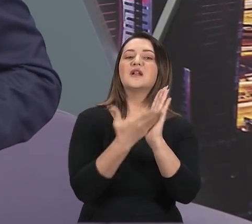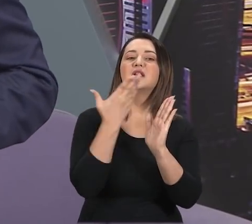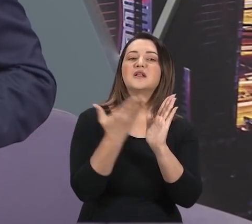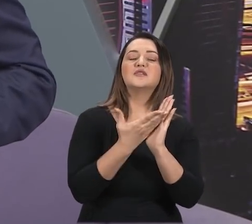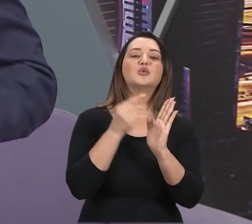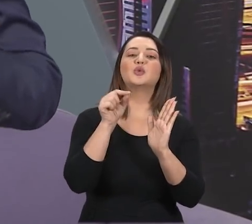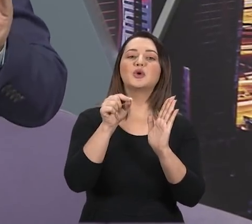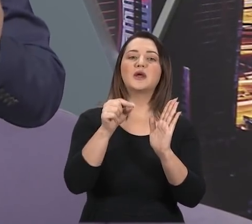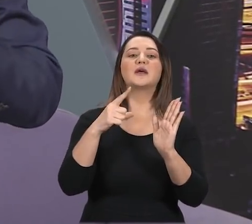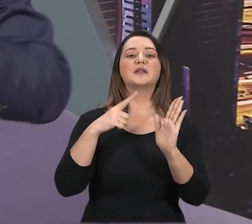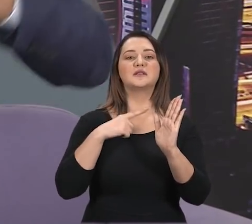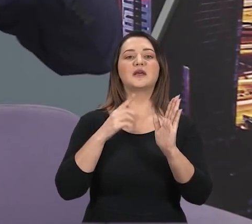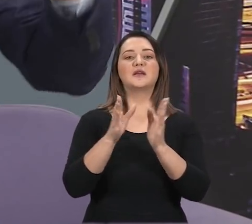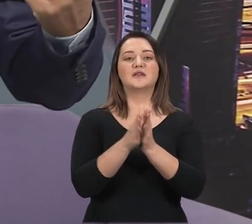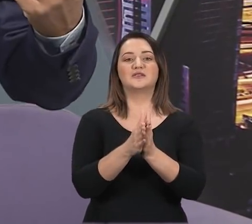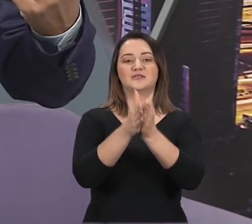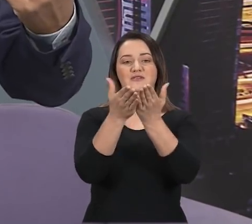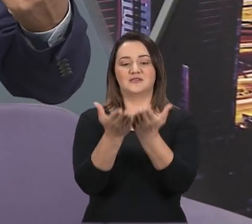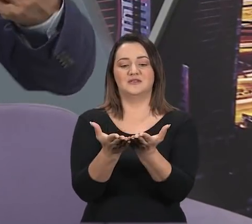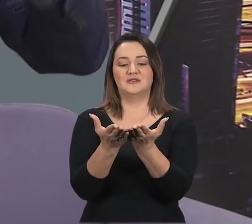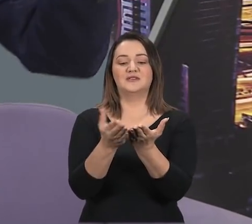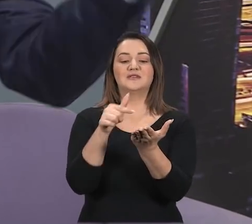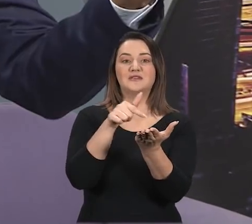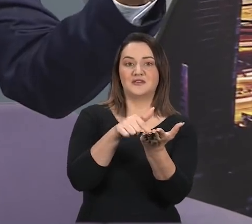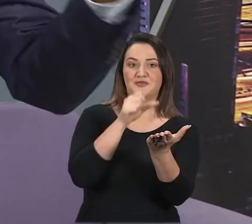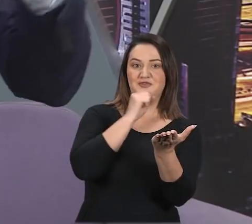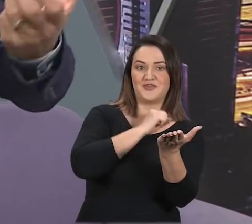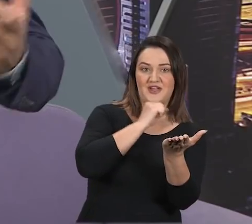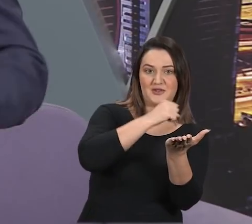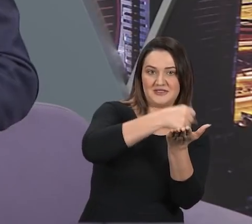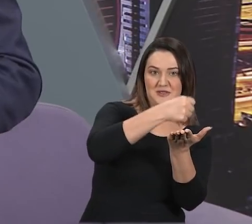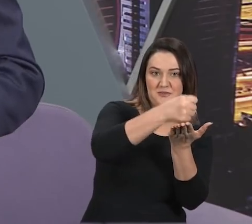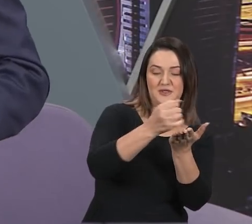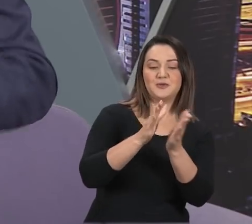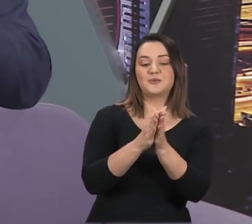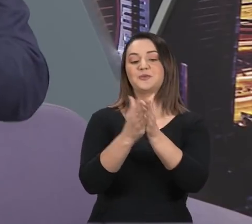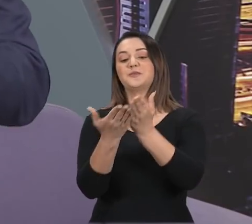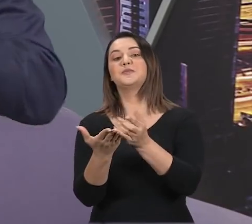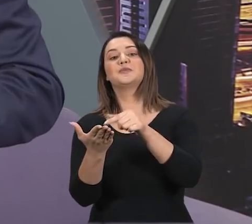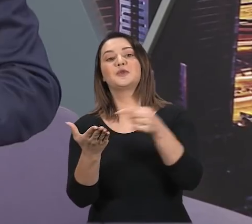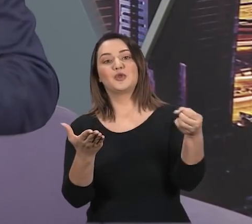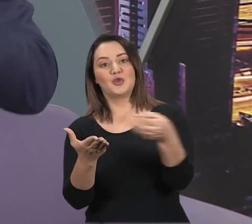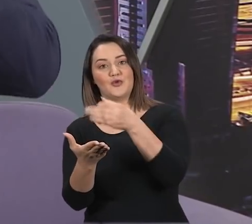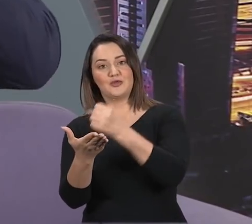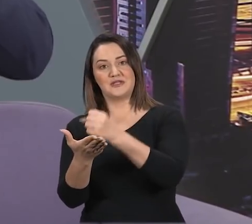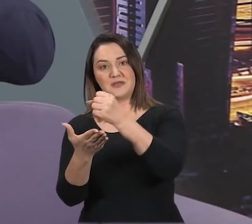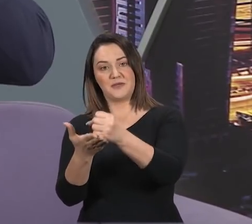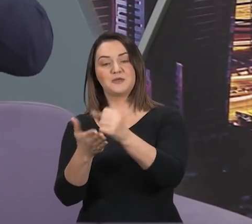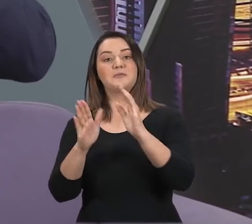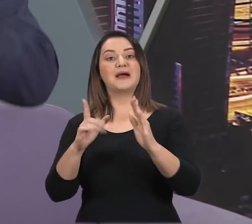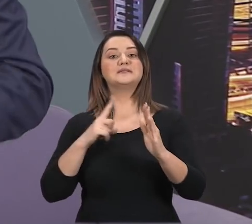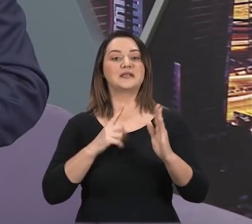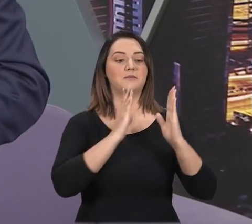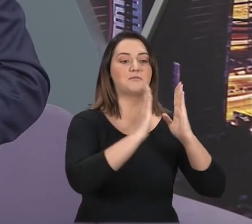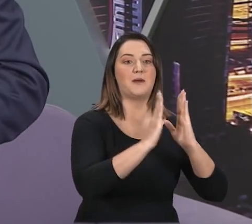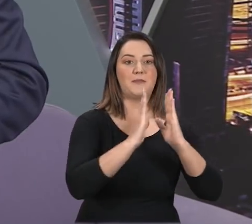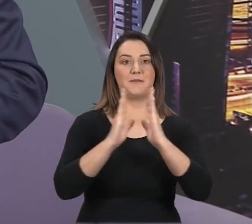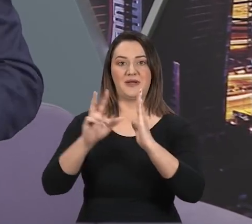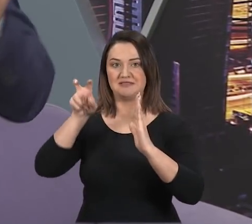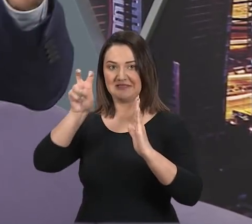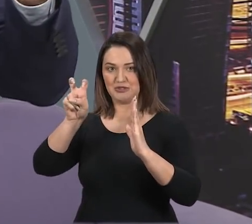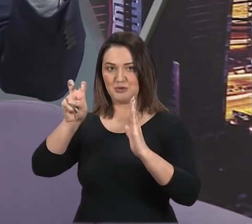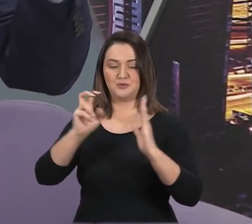este livro, eles têm duas grandes divisões, o Velho Testamento e o Novo. Mas este livro tem 5